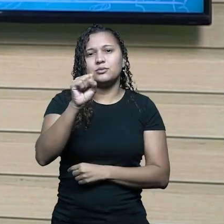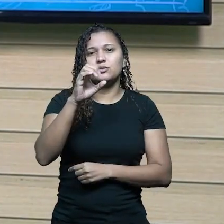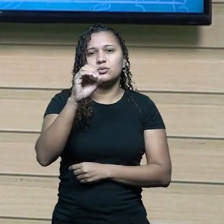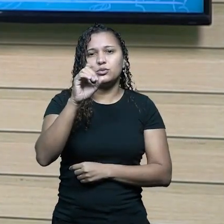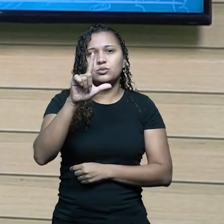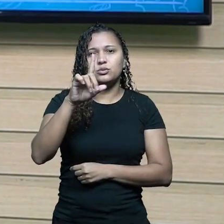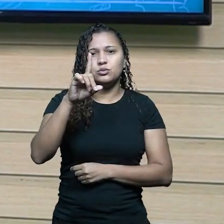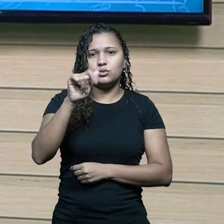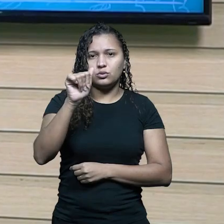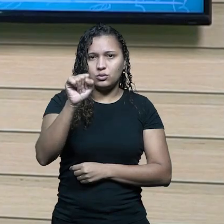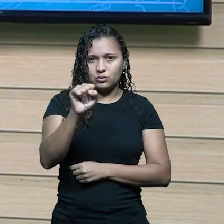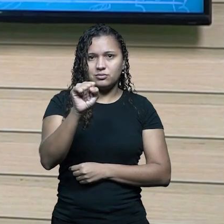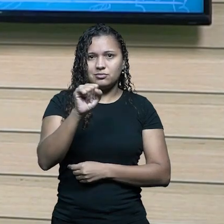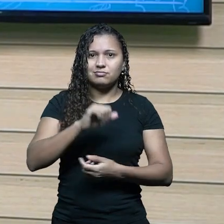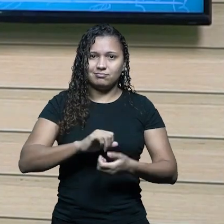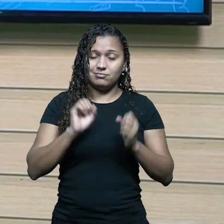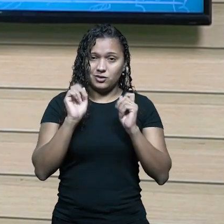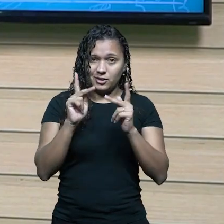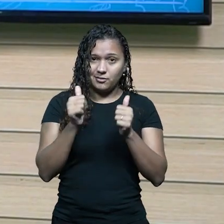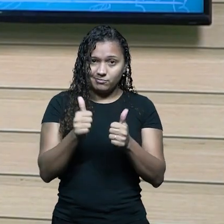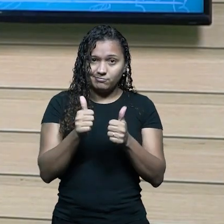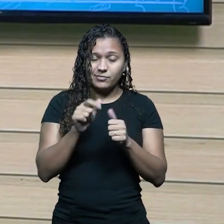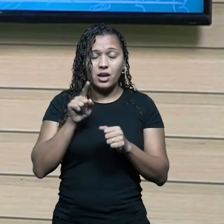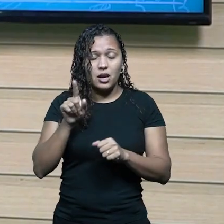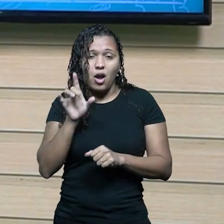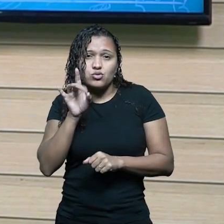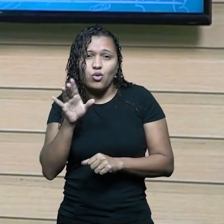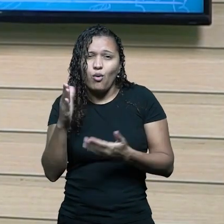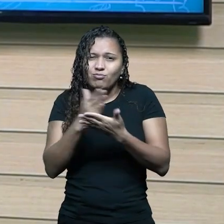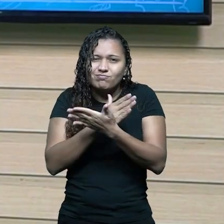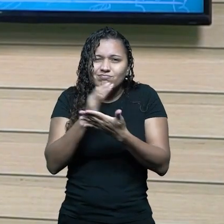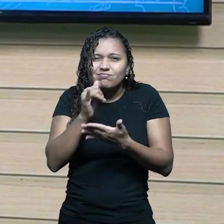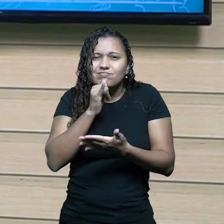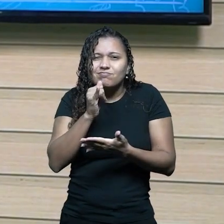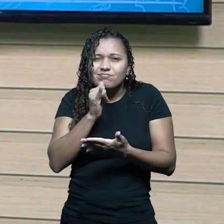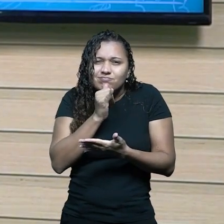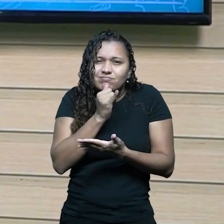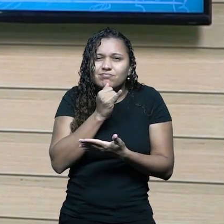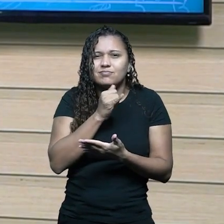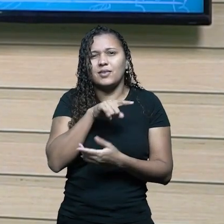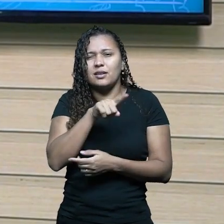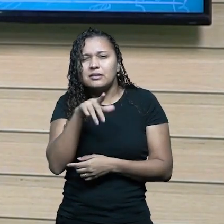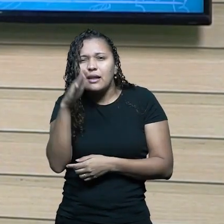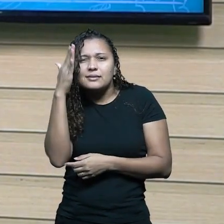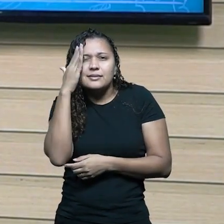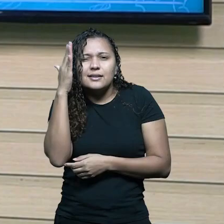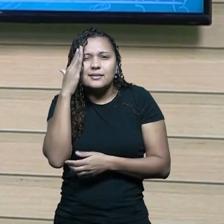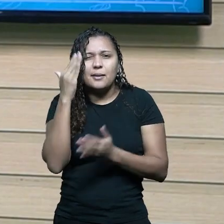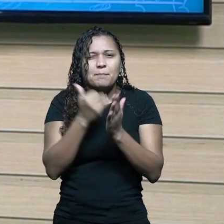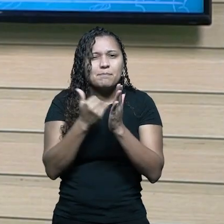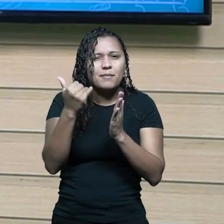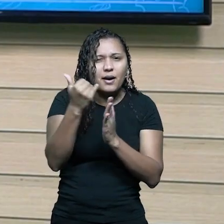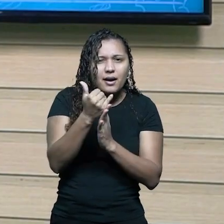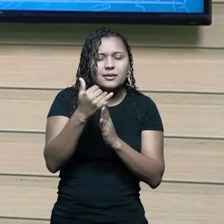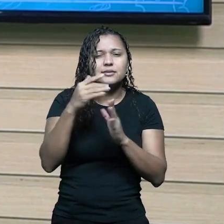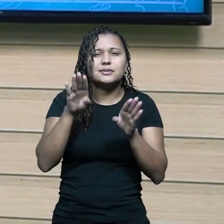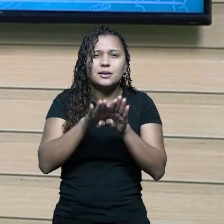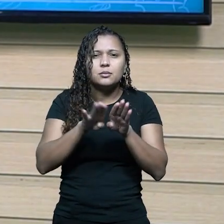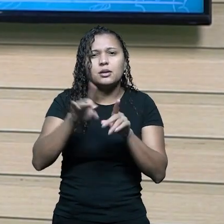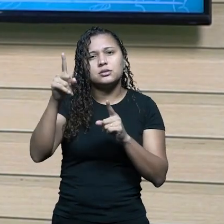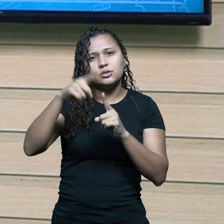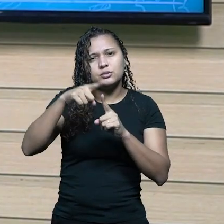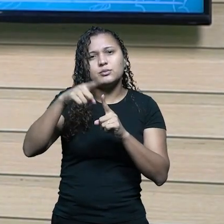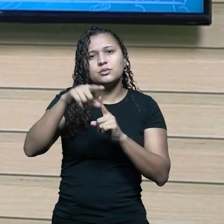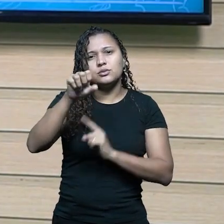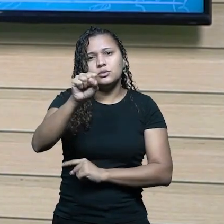parte da soldagem das juntas de soldas, tá? Aqui são só alguns exemplos para a gente entender um